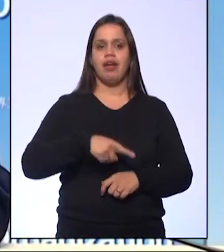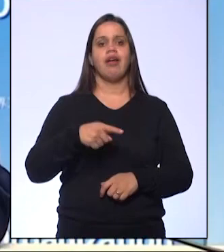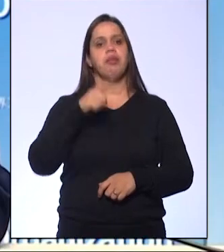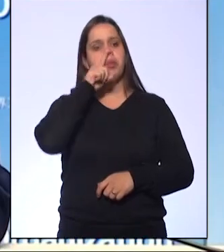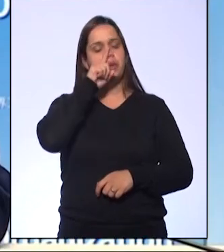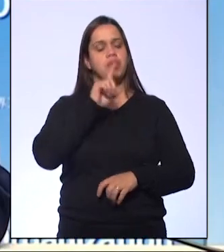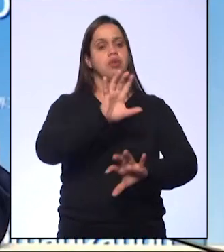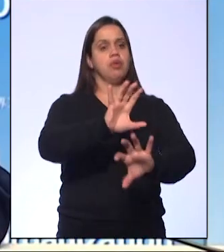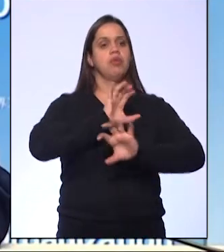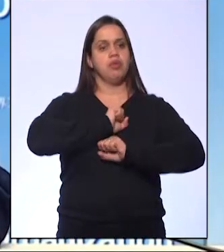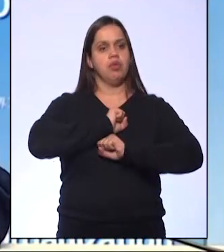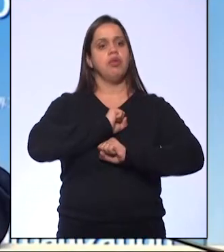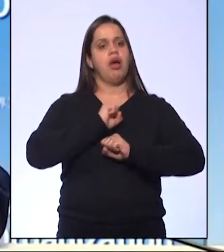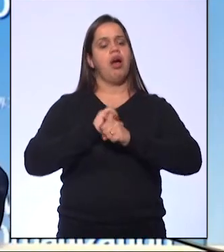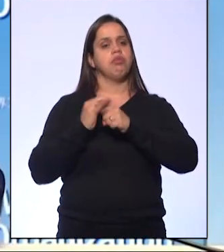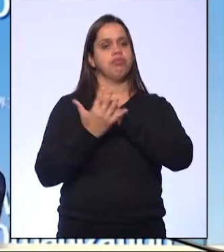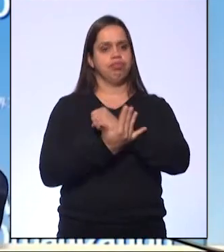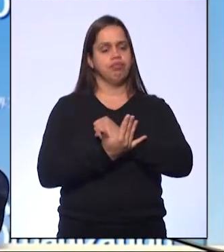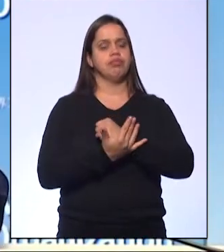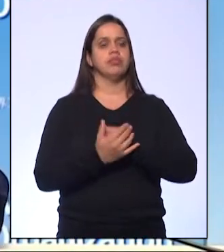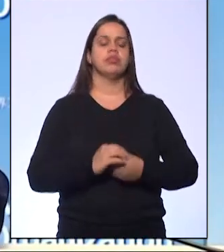suscetível, disse ele.